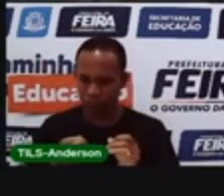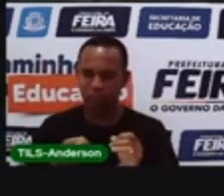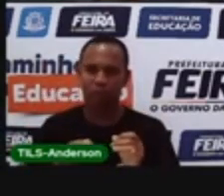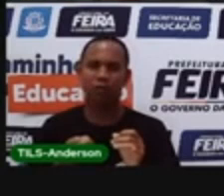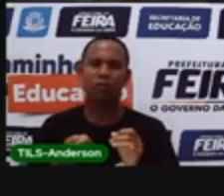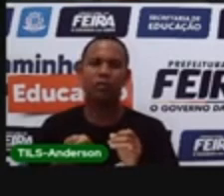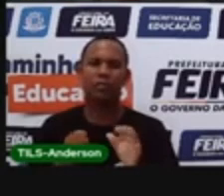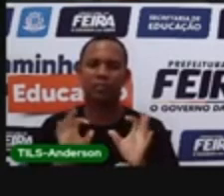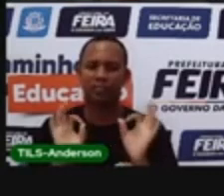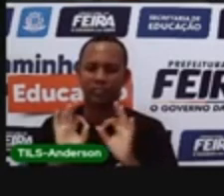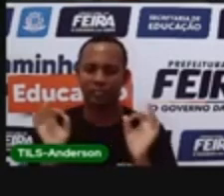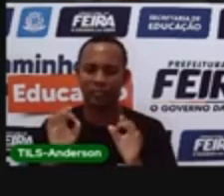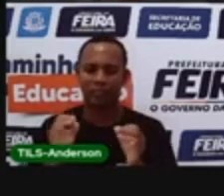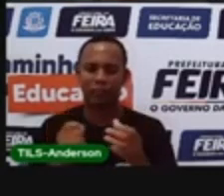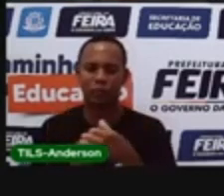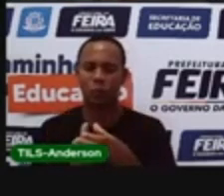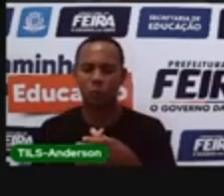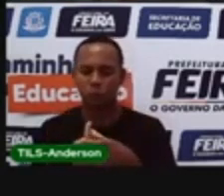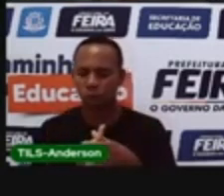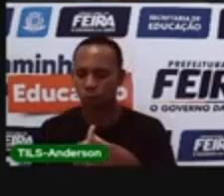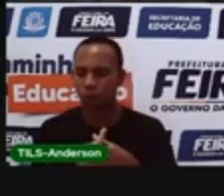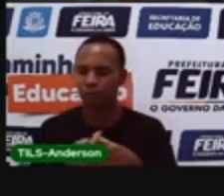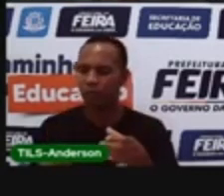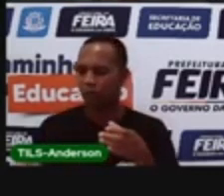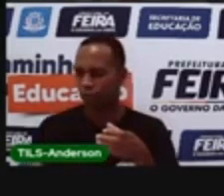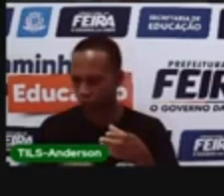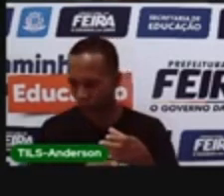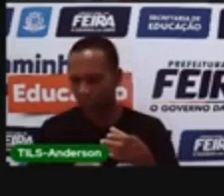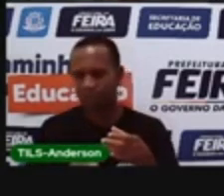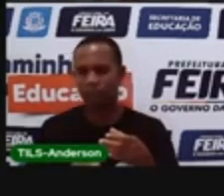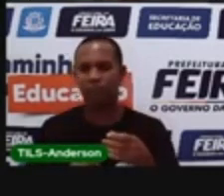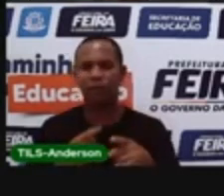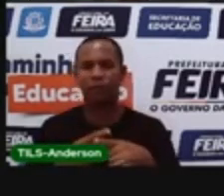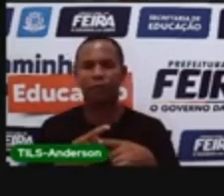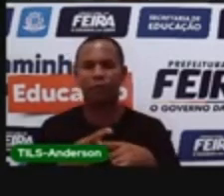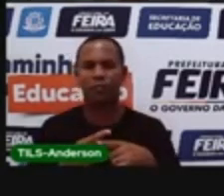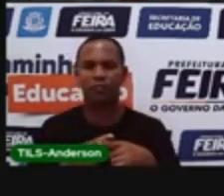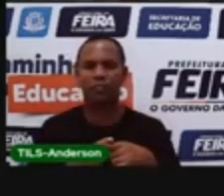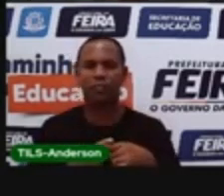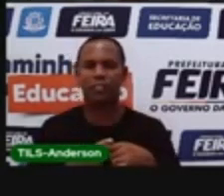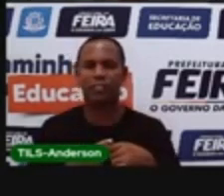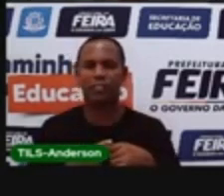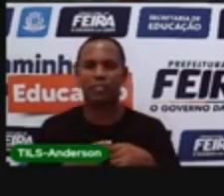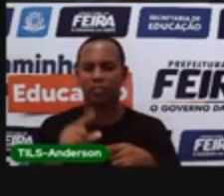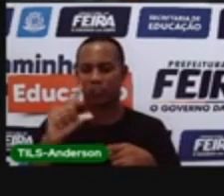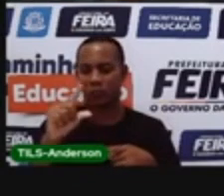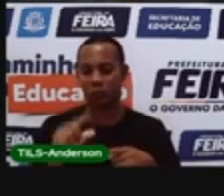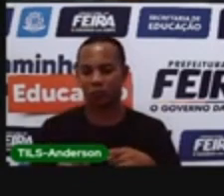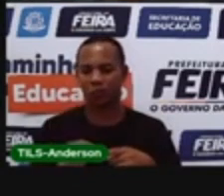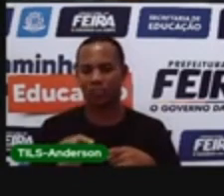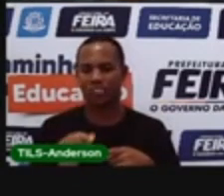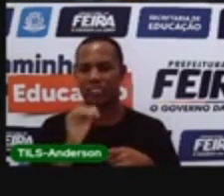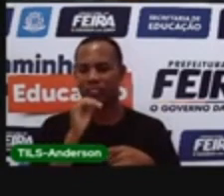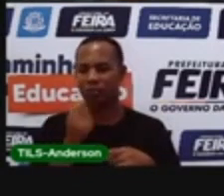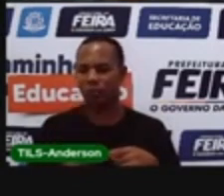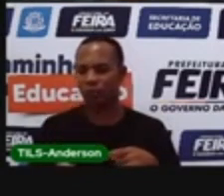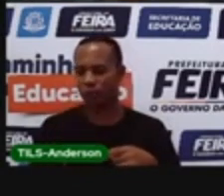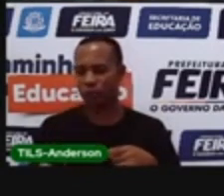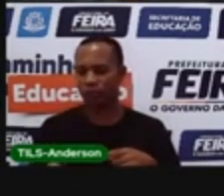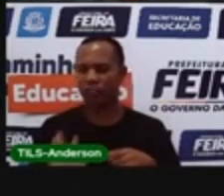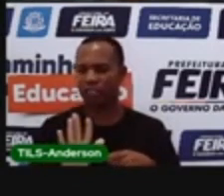Não estou utilizando liquidificador. Tiro da tomada, porque quando eu tiro da tomada, eu também estou o quê?